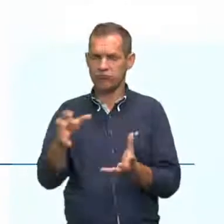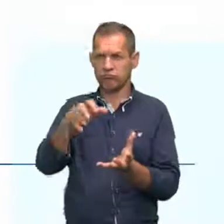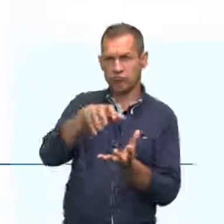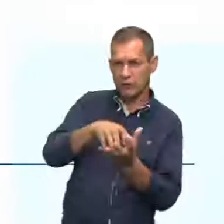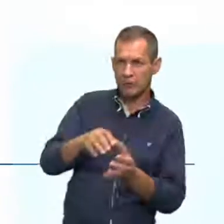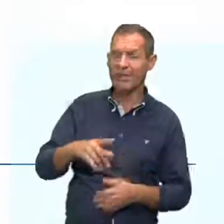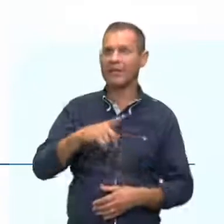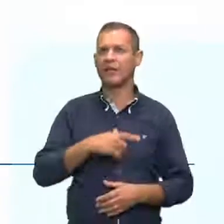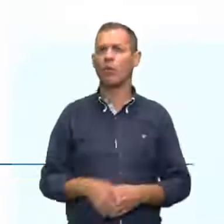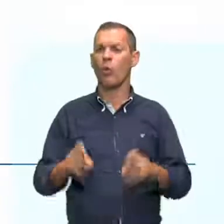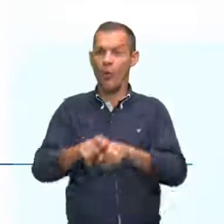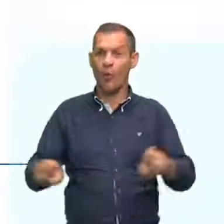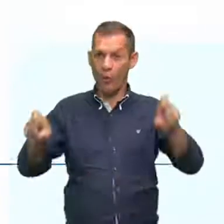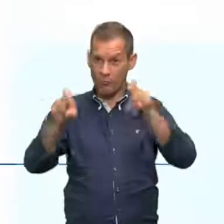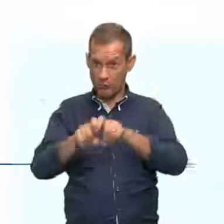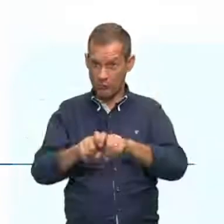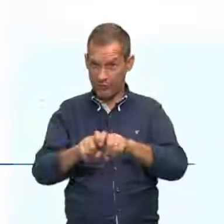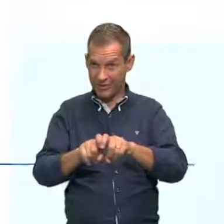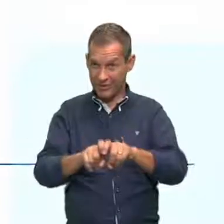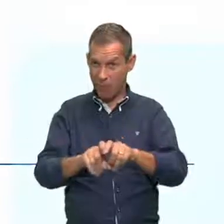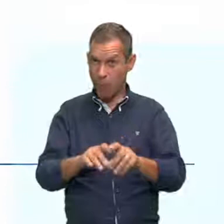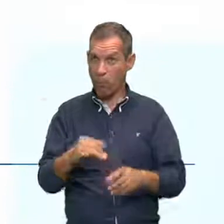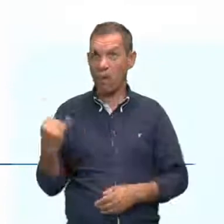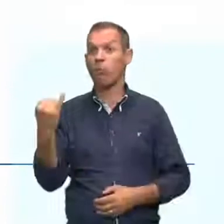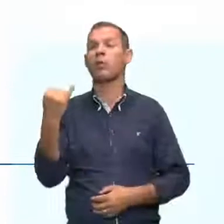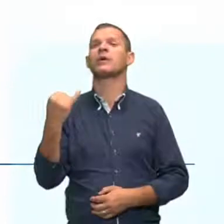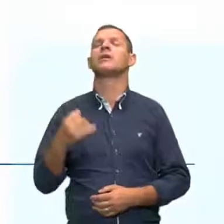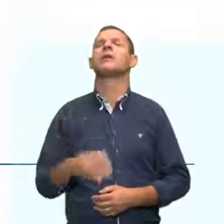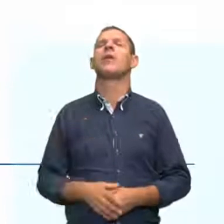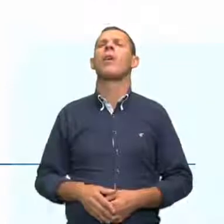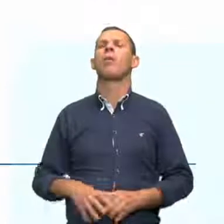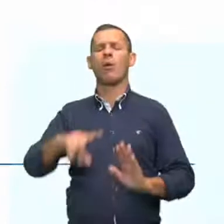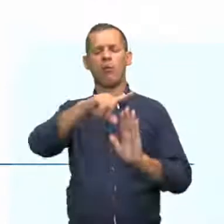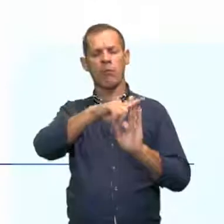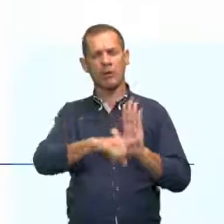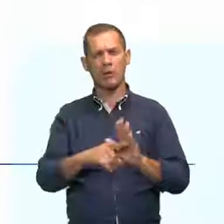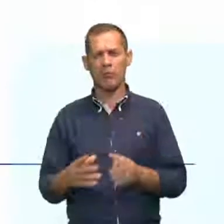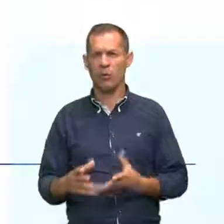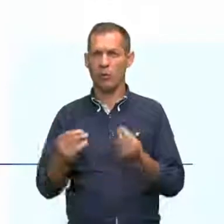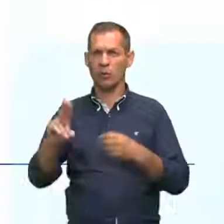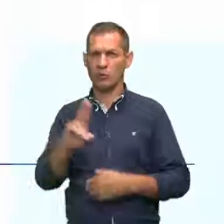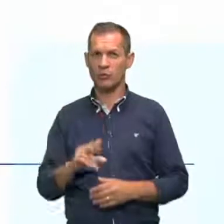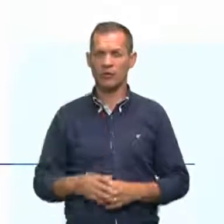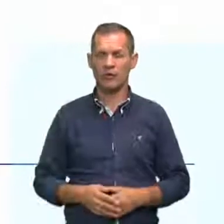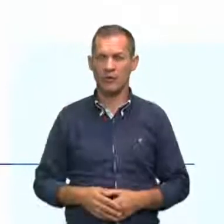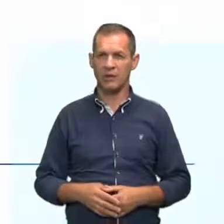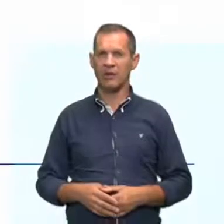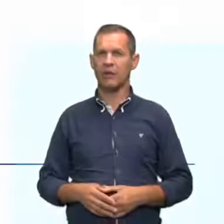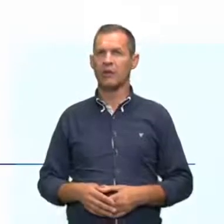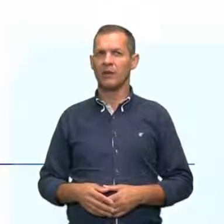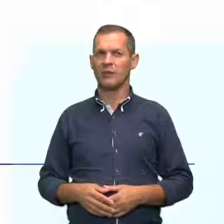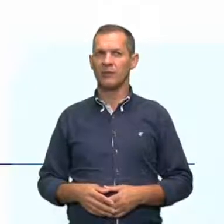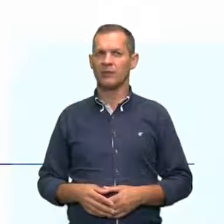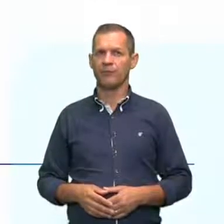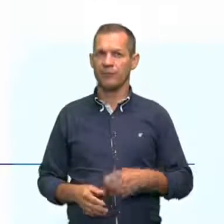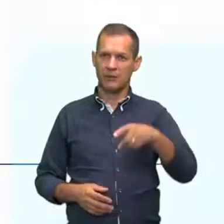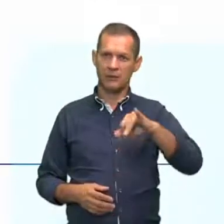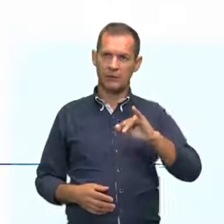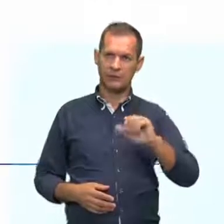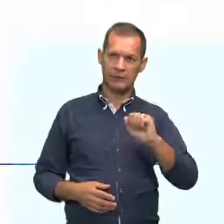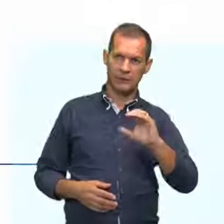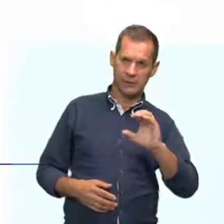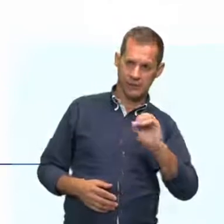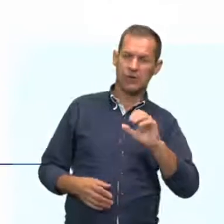esteganografia através de computador é muito interessante. Um programa muito utilizado é o